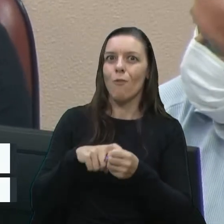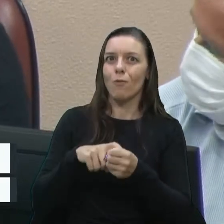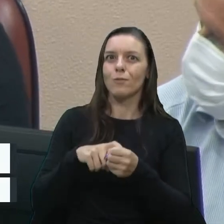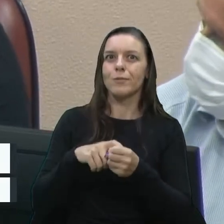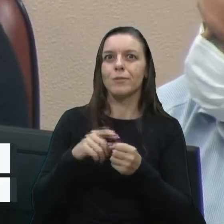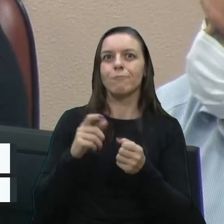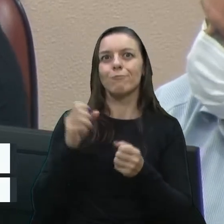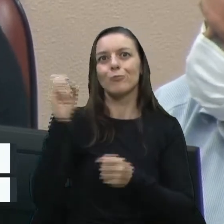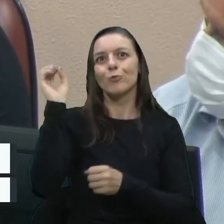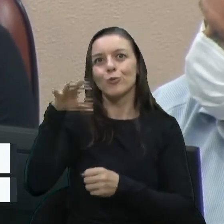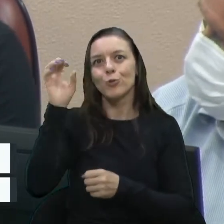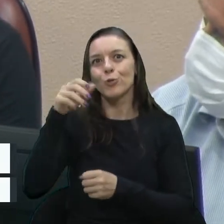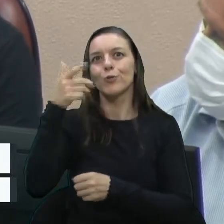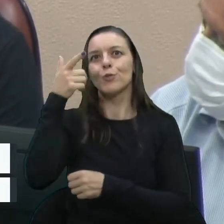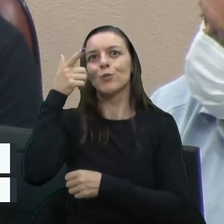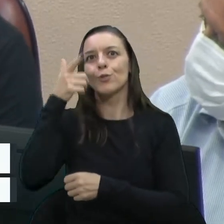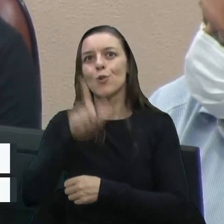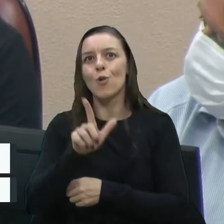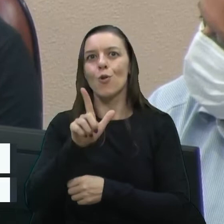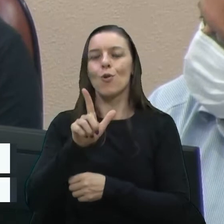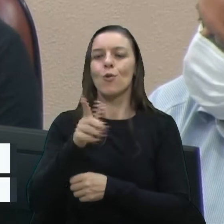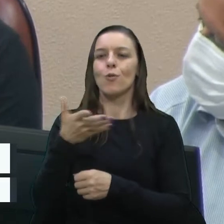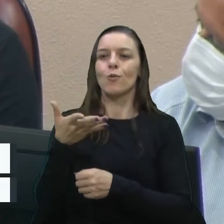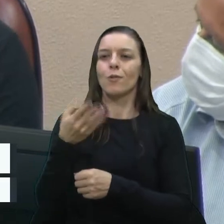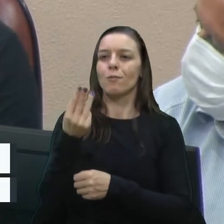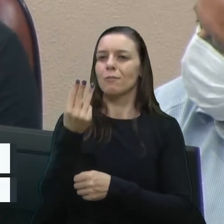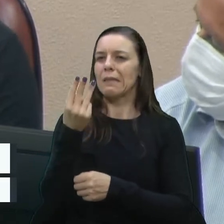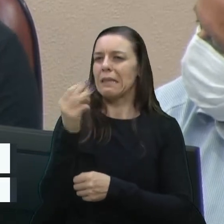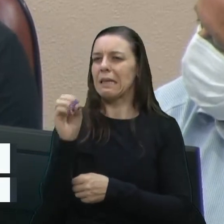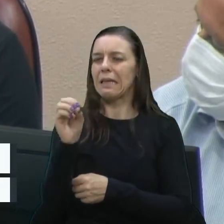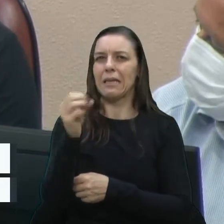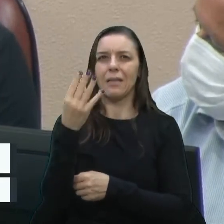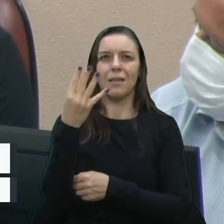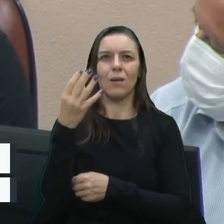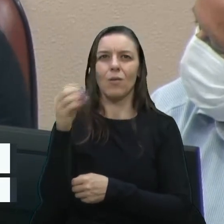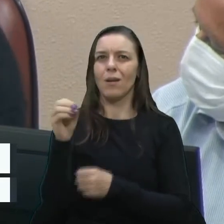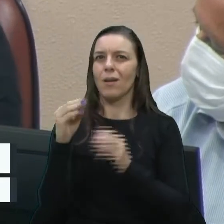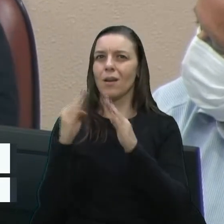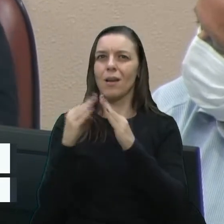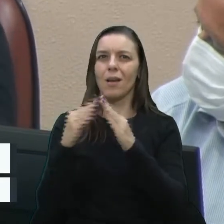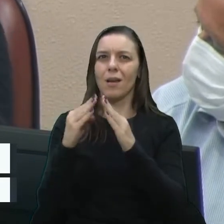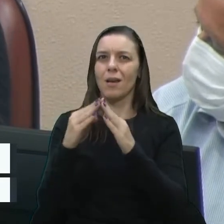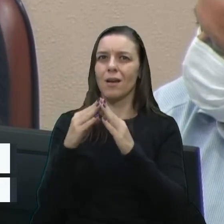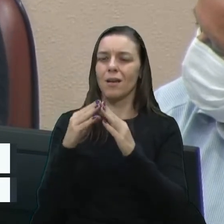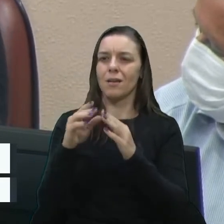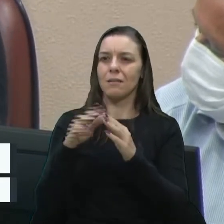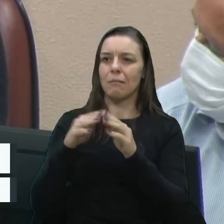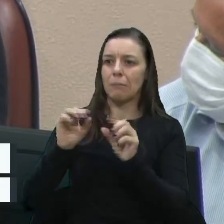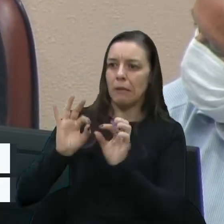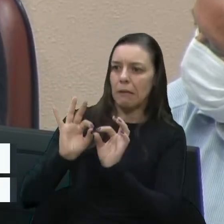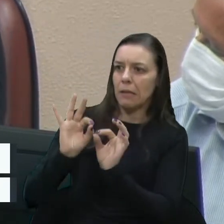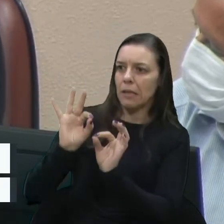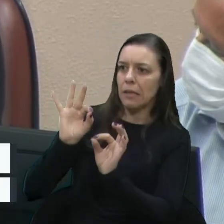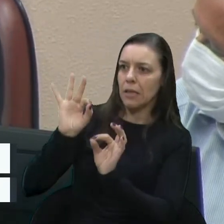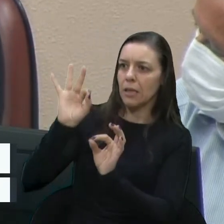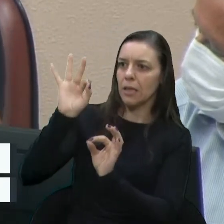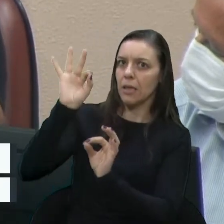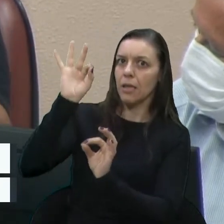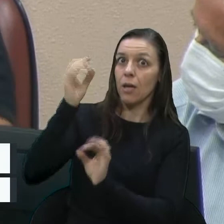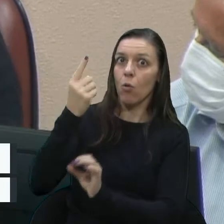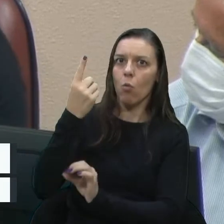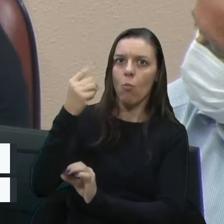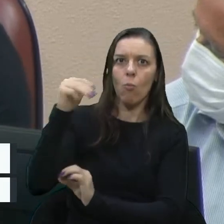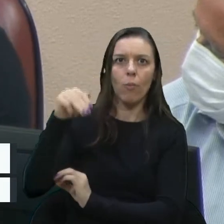grande chuva e alagava, eu acho, umas 30, 40 casas, onde ficava com a água quase 1 metro para